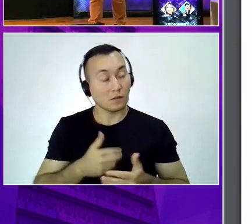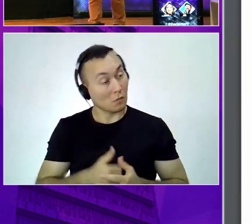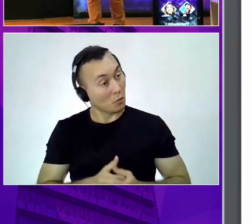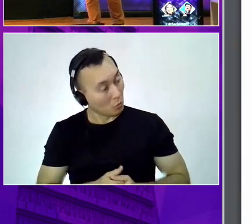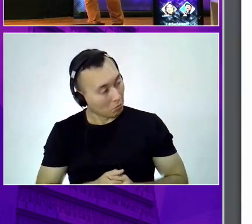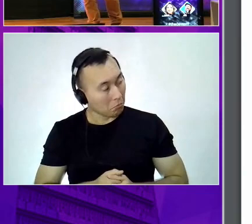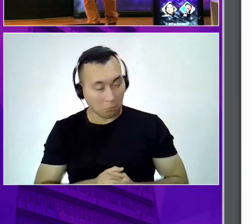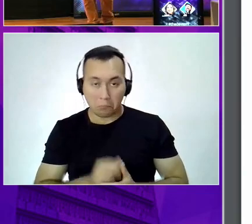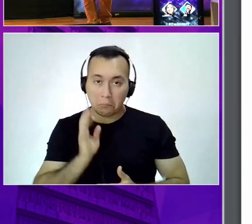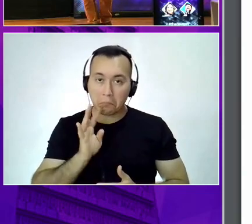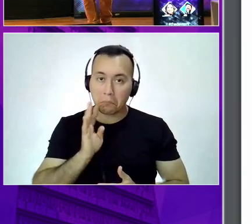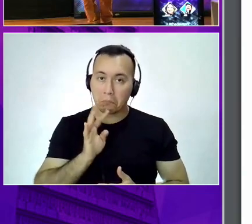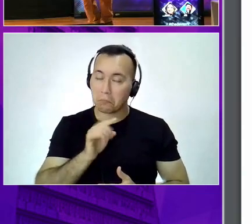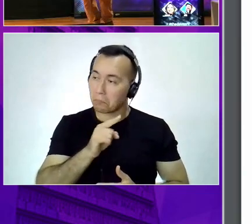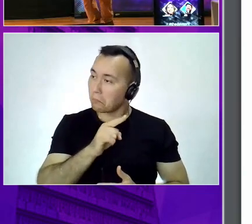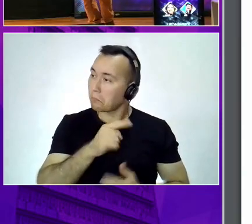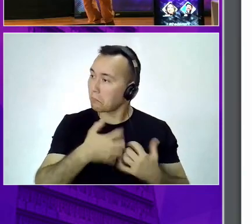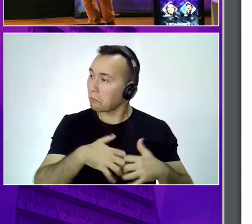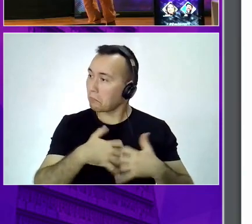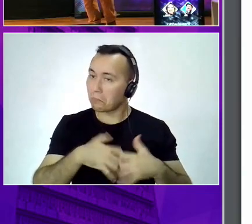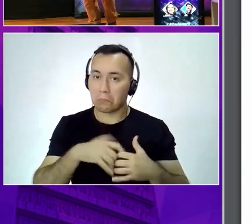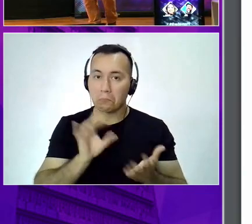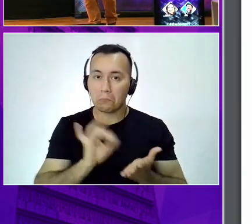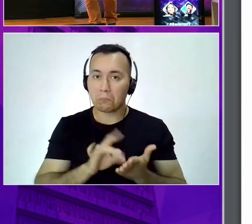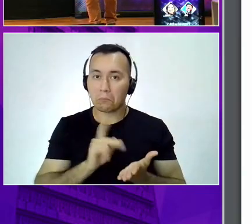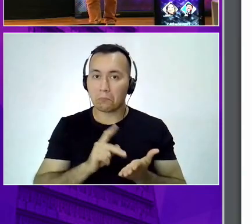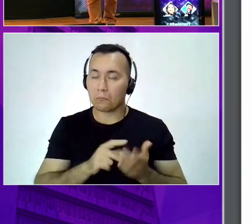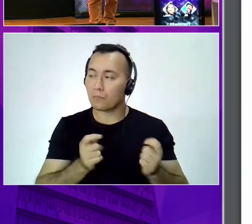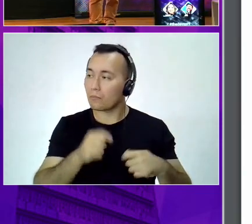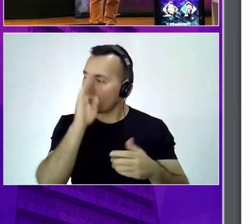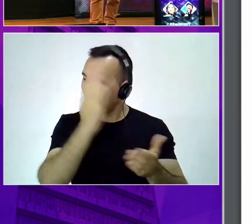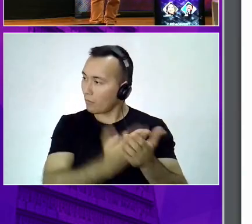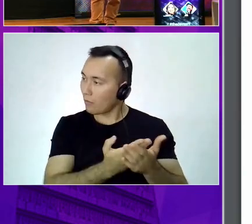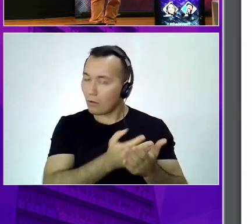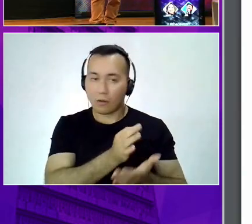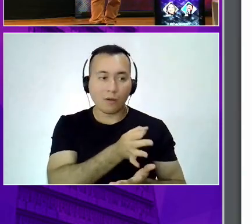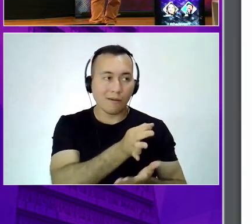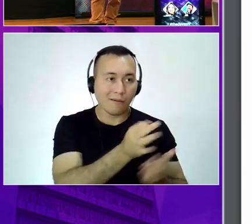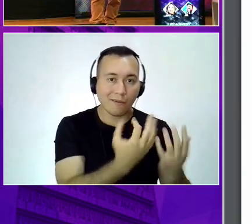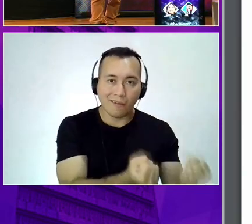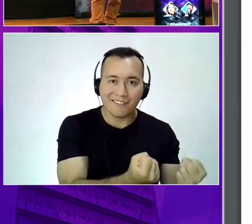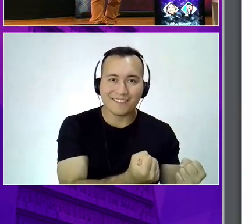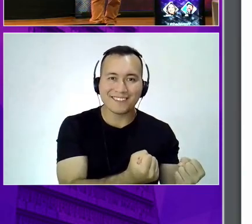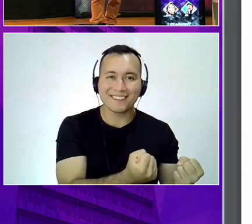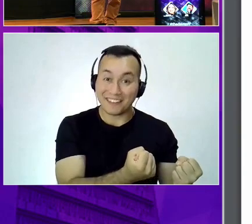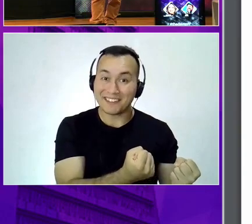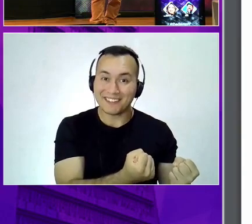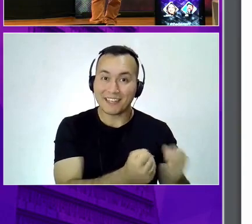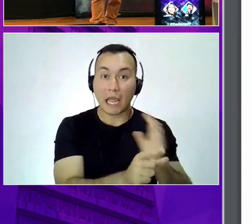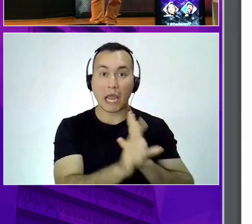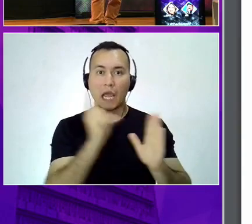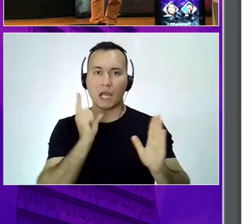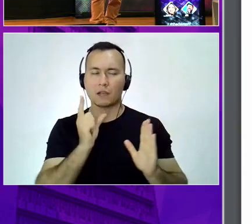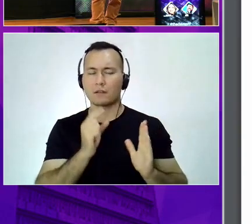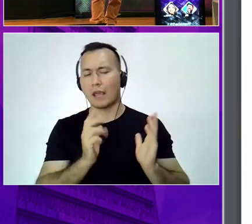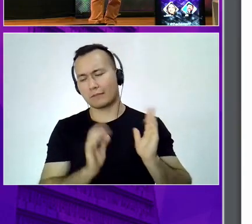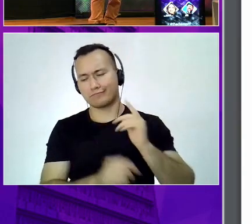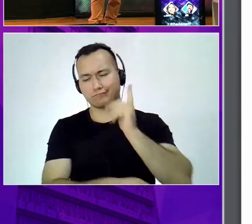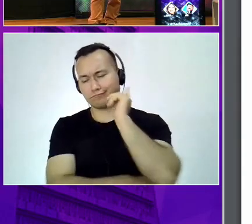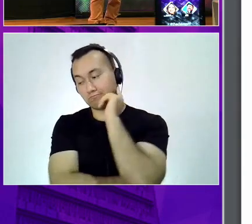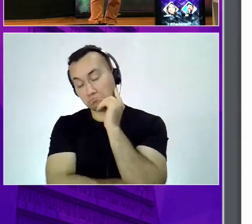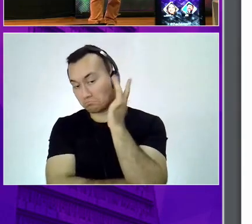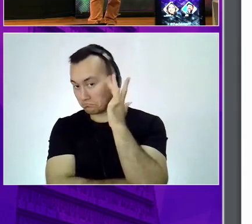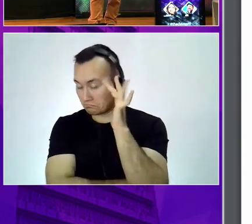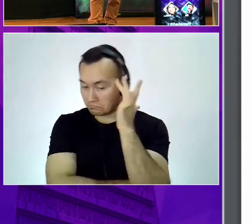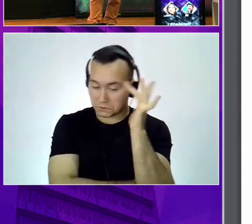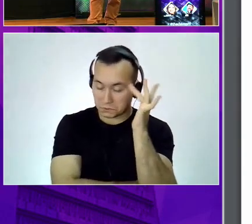né, a pessoa que era contra. Por que ela é contra? Geralmente ela é contra porque ela não viu o resultado, não viu acontecendo, e aí você começa, olha, tá aqui, ó, a